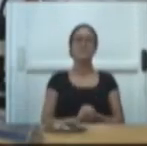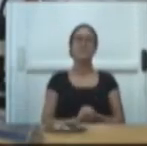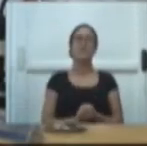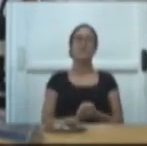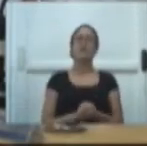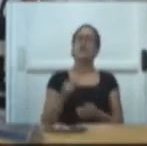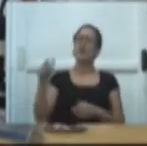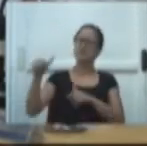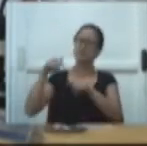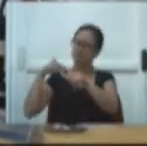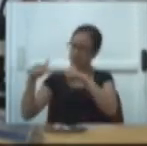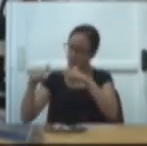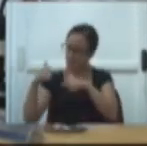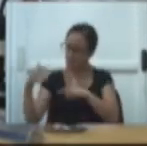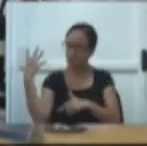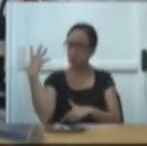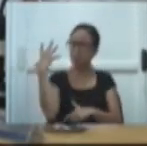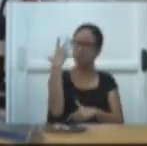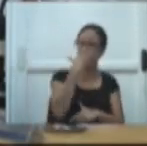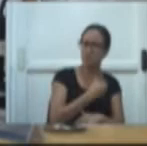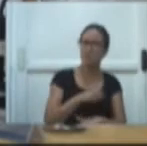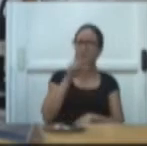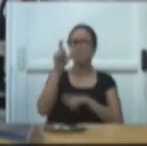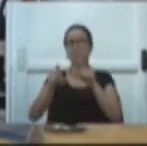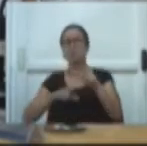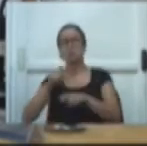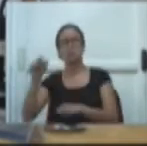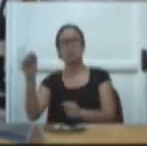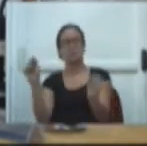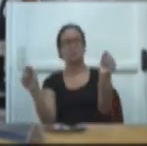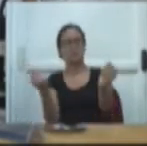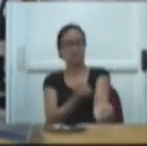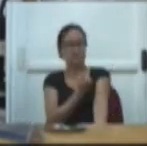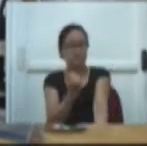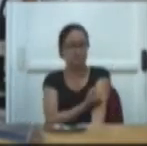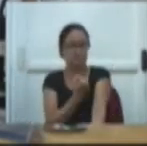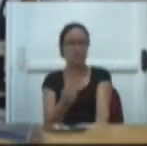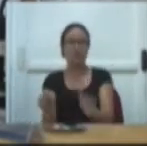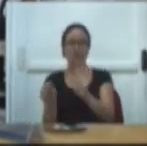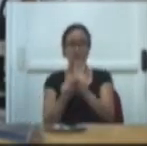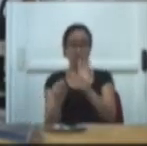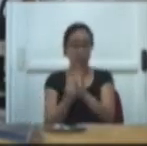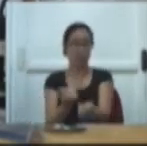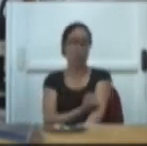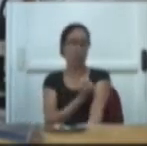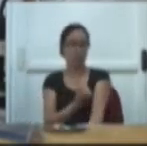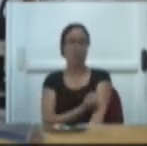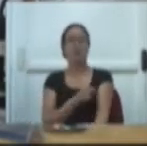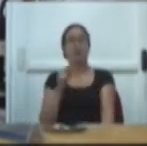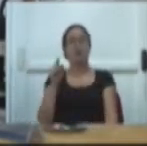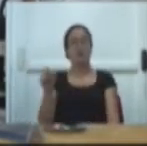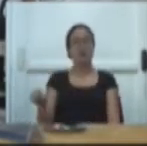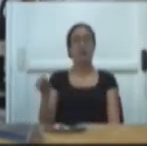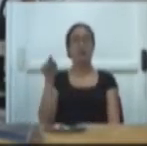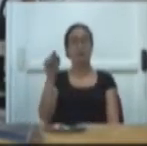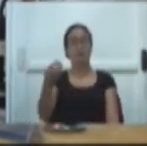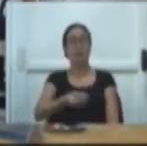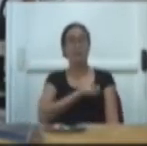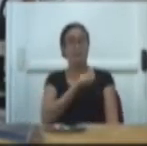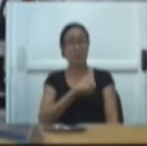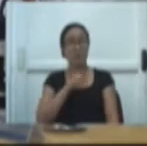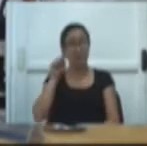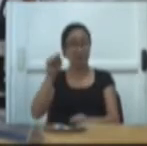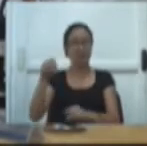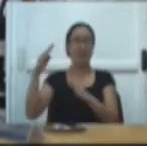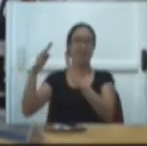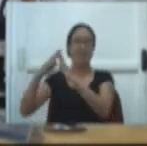dependência química. Eu vi você na associação, você morar na comunidade terapêutica Filhos e Filhas de Deus, você